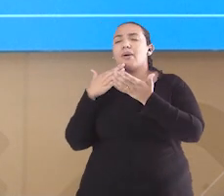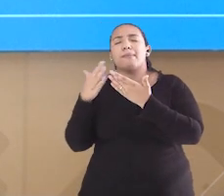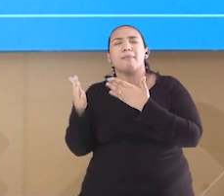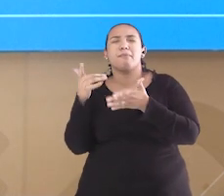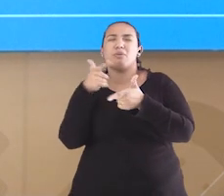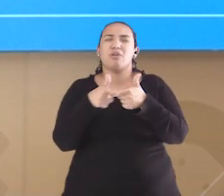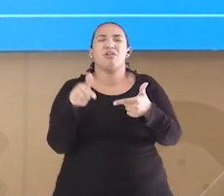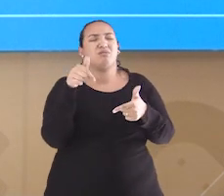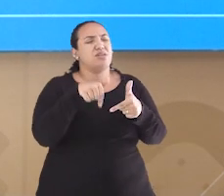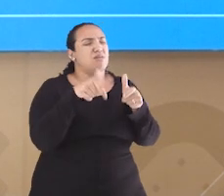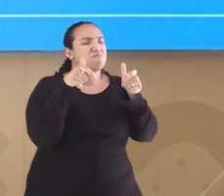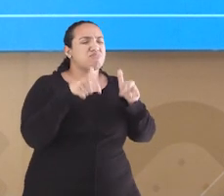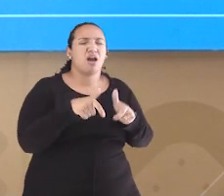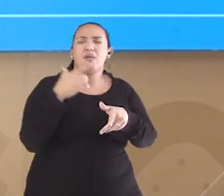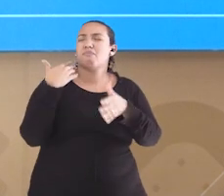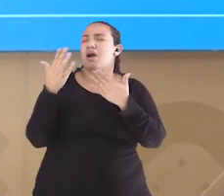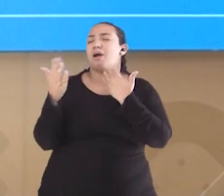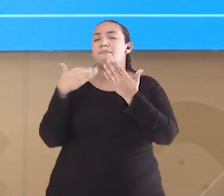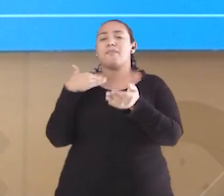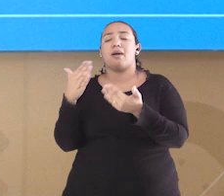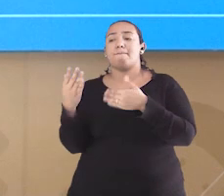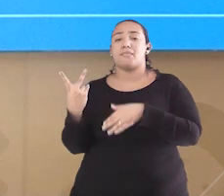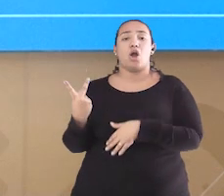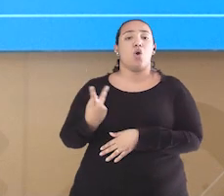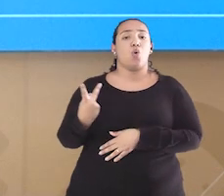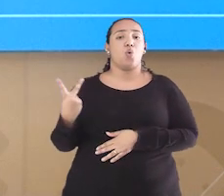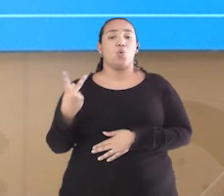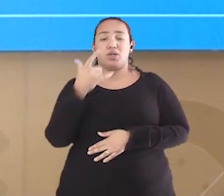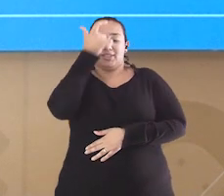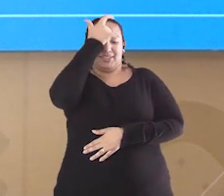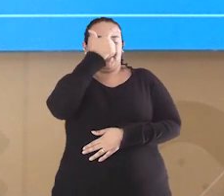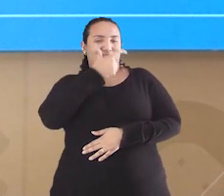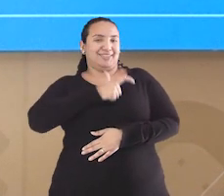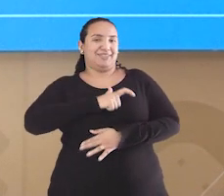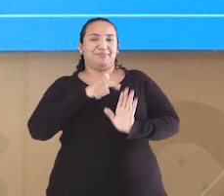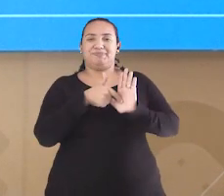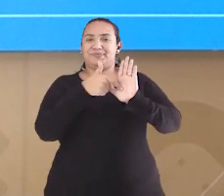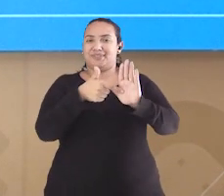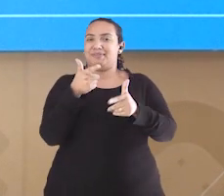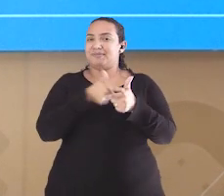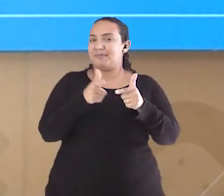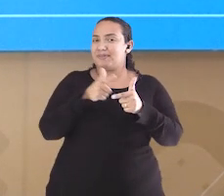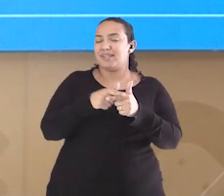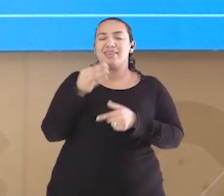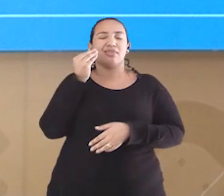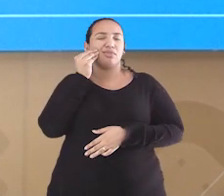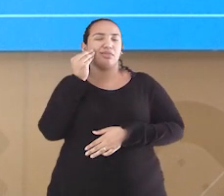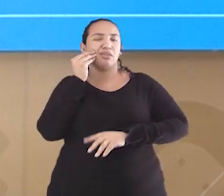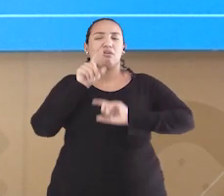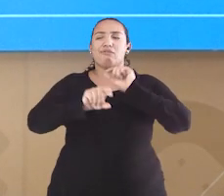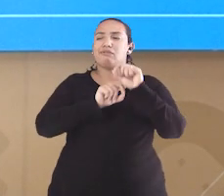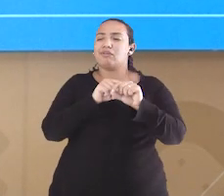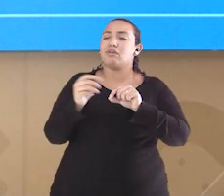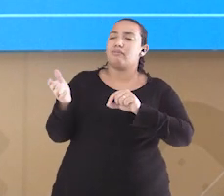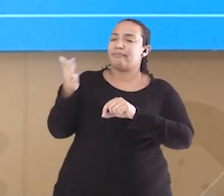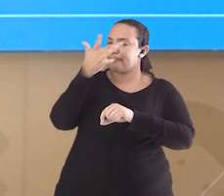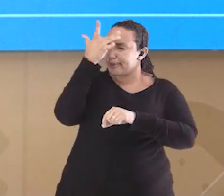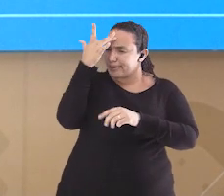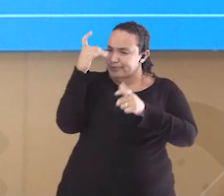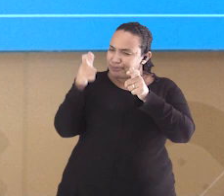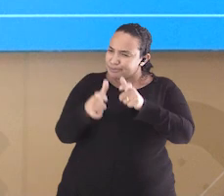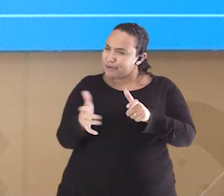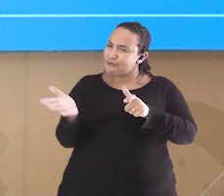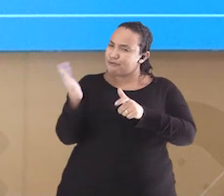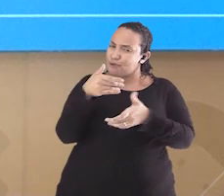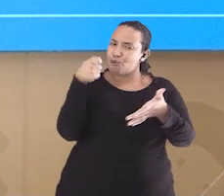os problemas enfrentados no bairro, os dois estão sendo cidadãos em levantar os problemas e tentarem movimentar os moradores